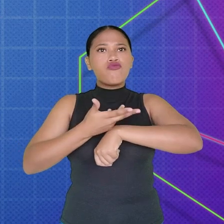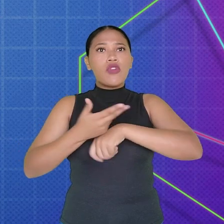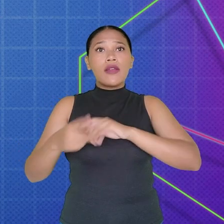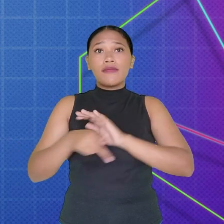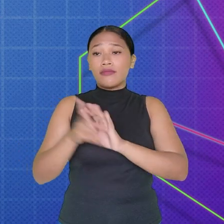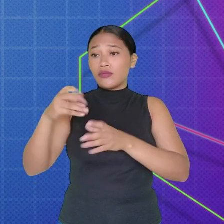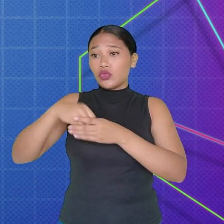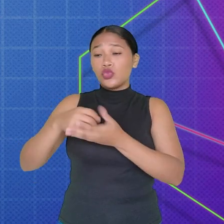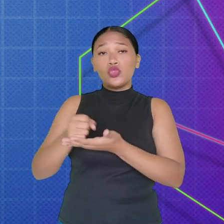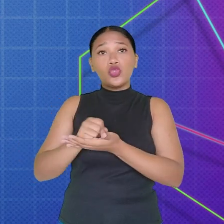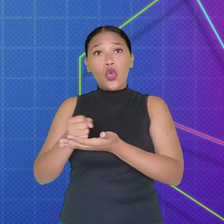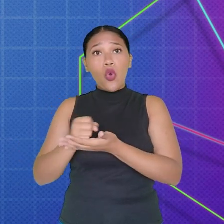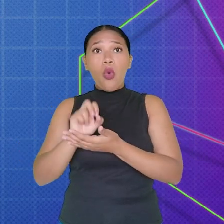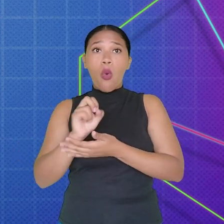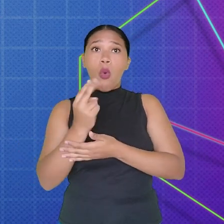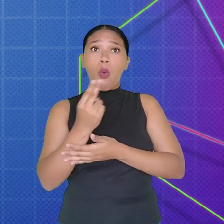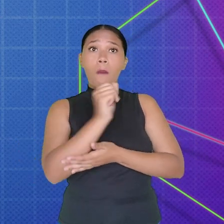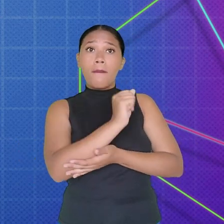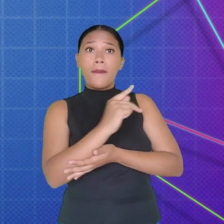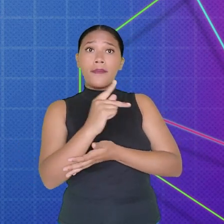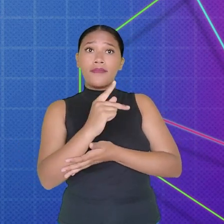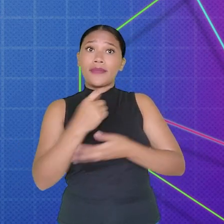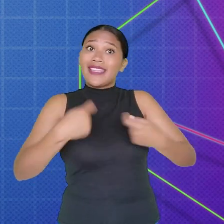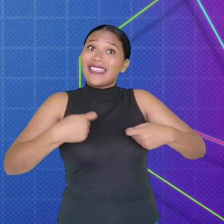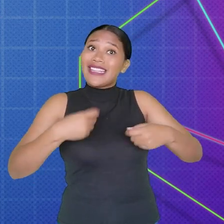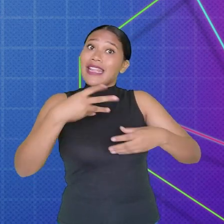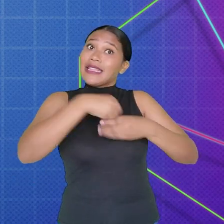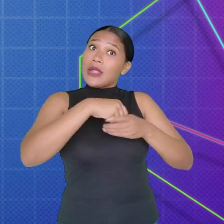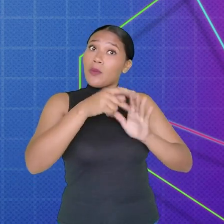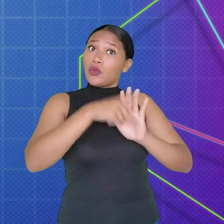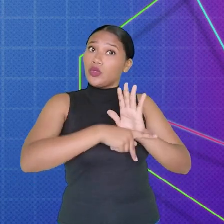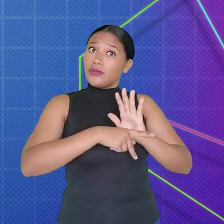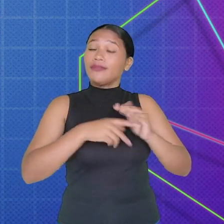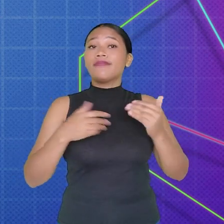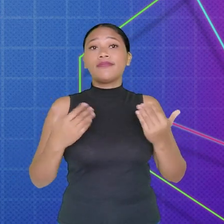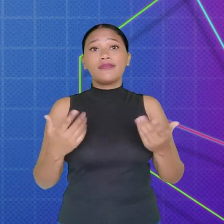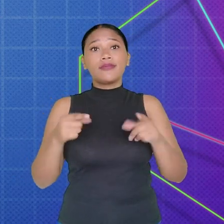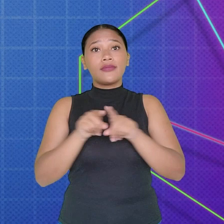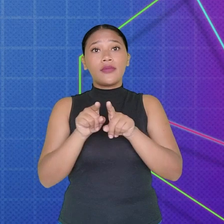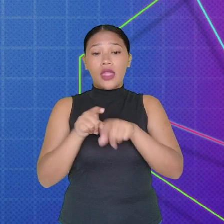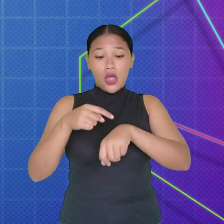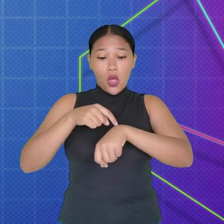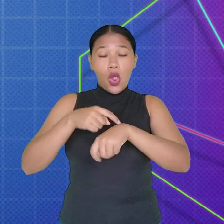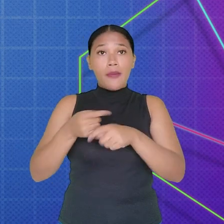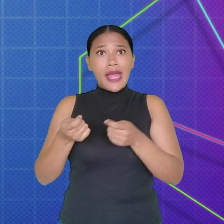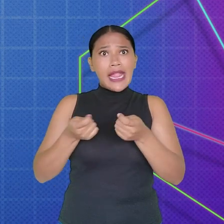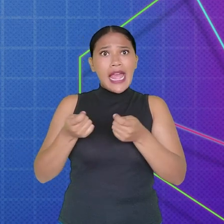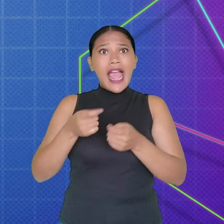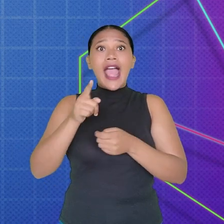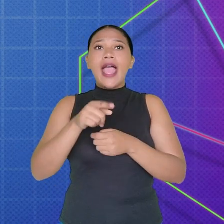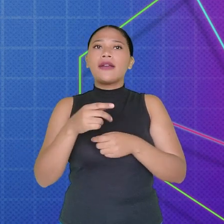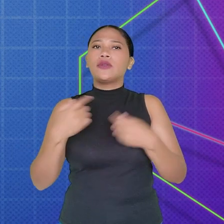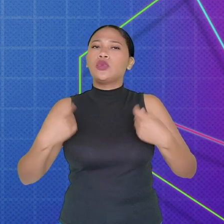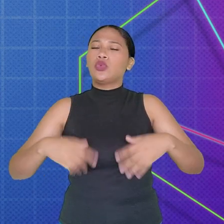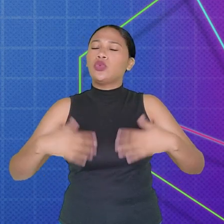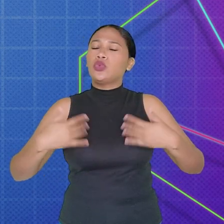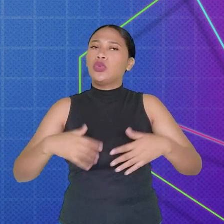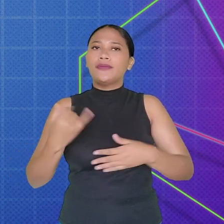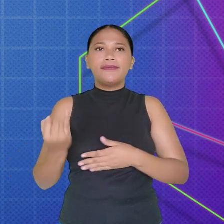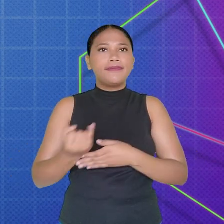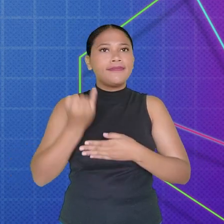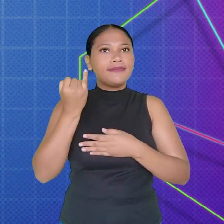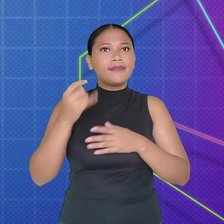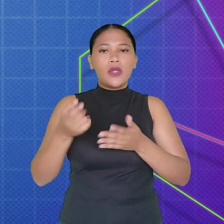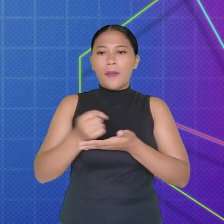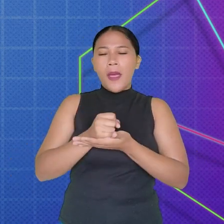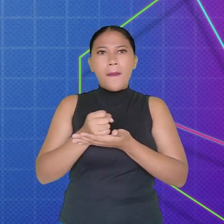jogo ou do aplicativo de acordo com as necessidades do projeto. E por fim, os eventos de cronômetro são uma ferramenta essencial para